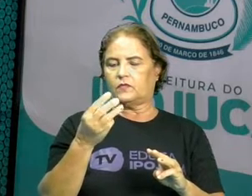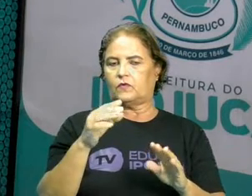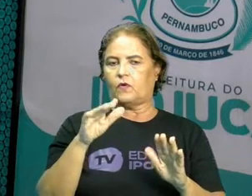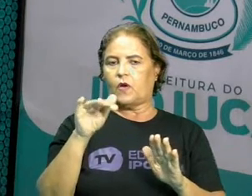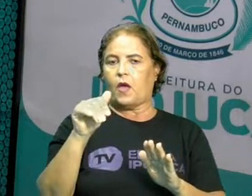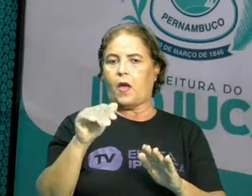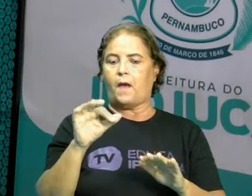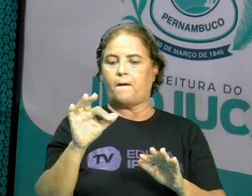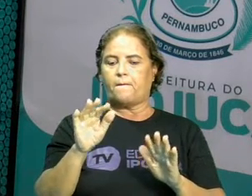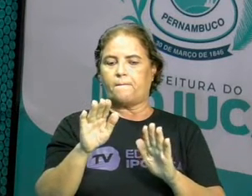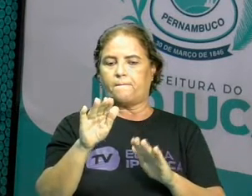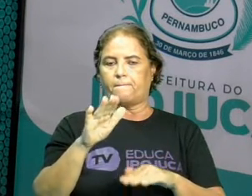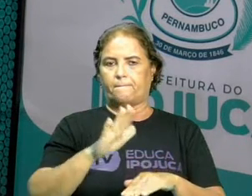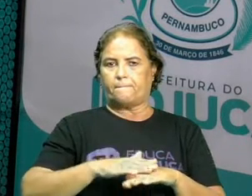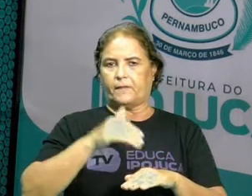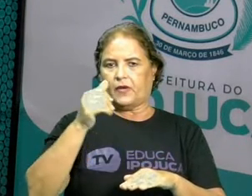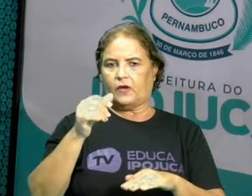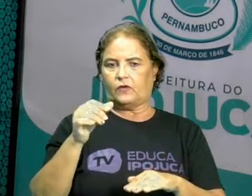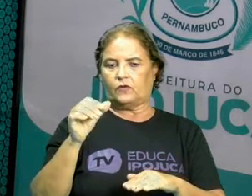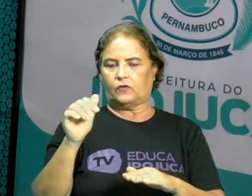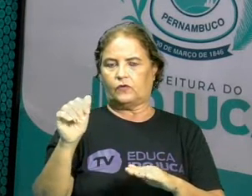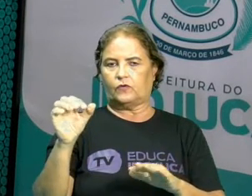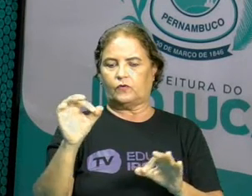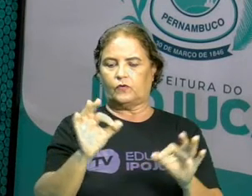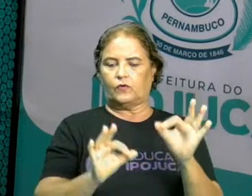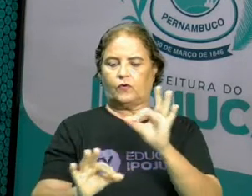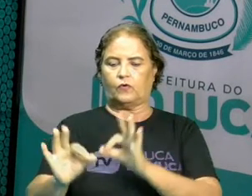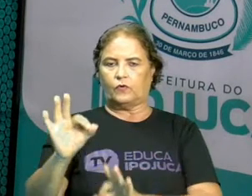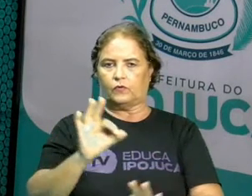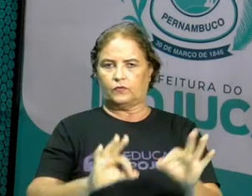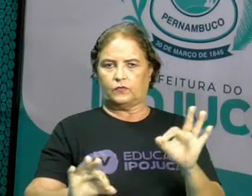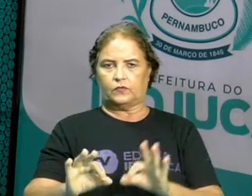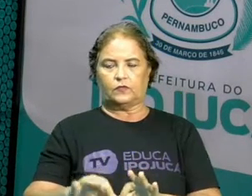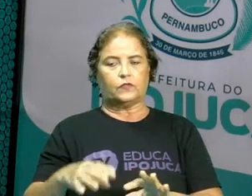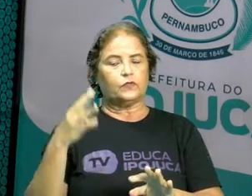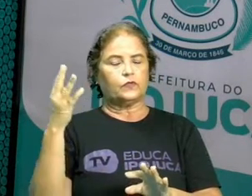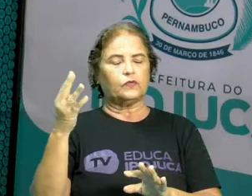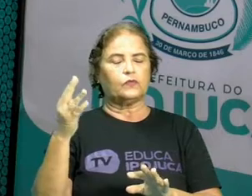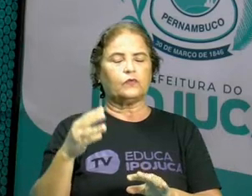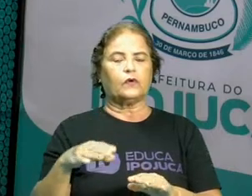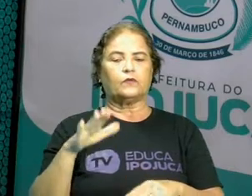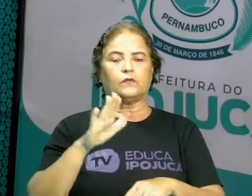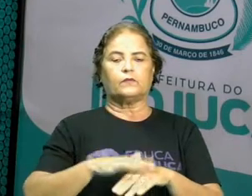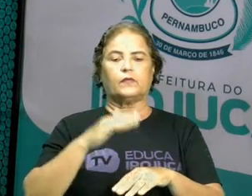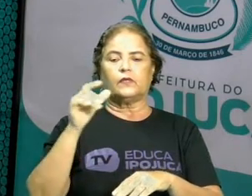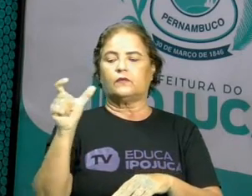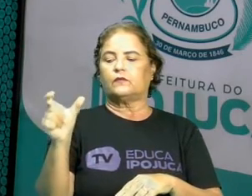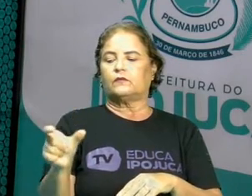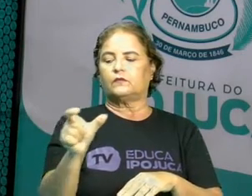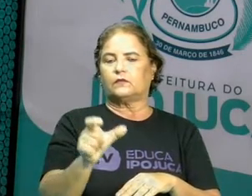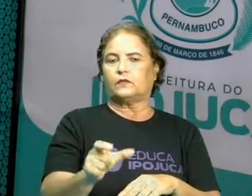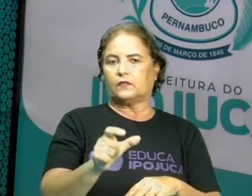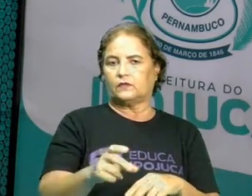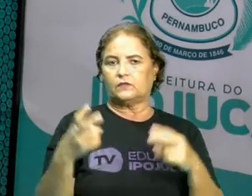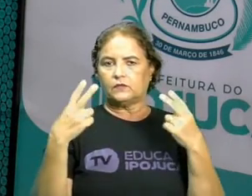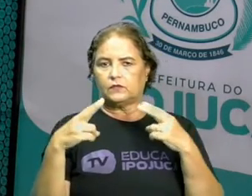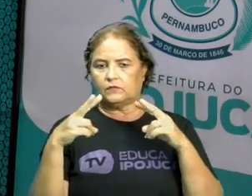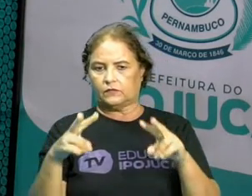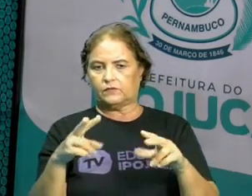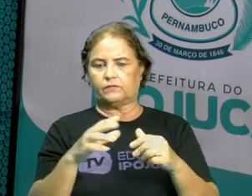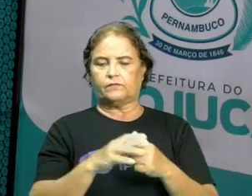maior ordem, e o quarto, a maior classe que você observa. Pois é.